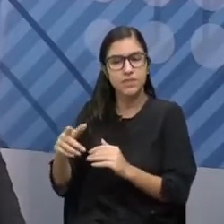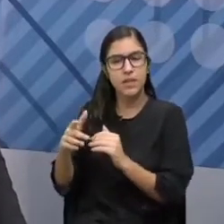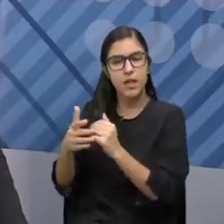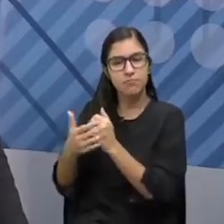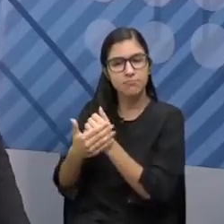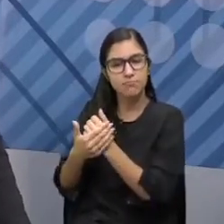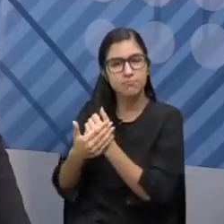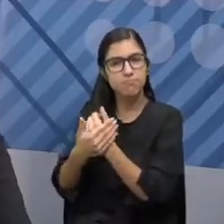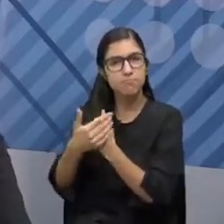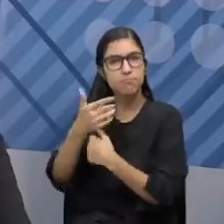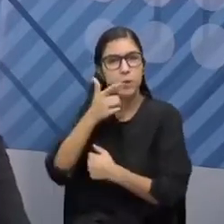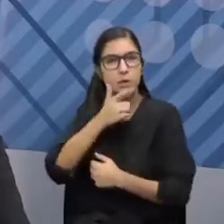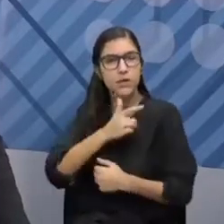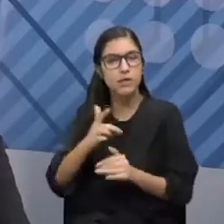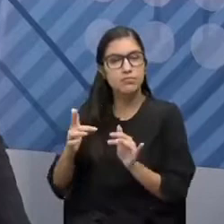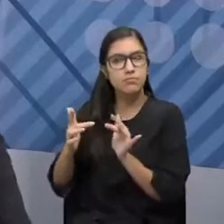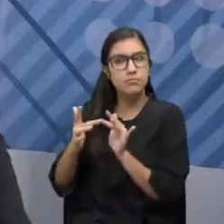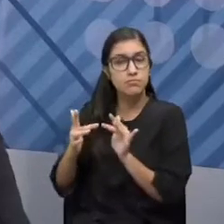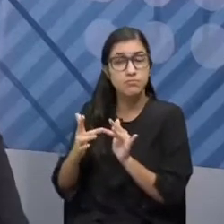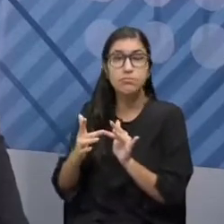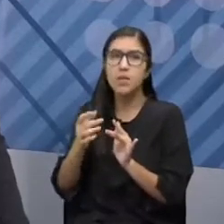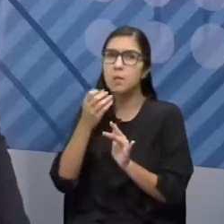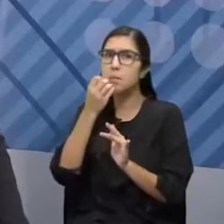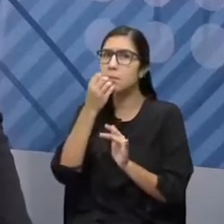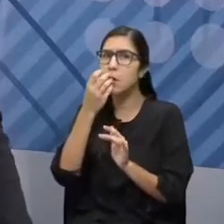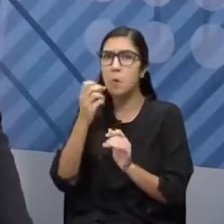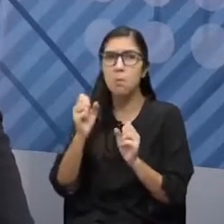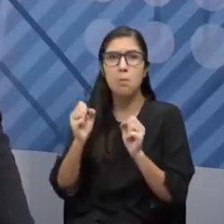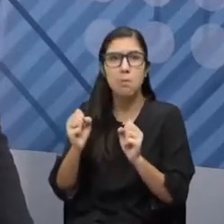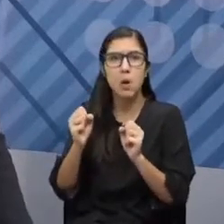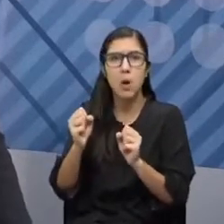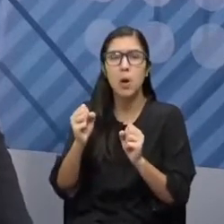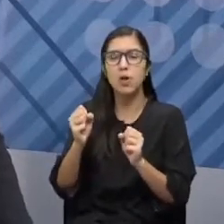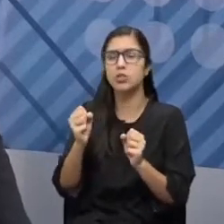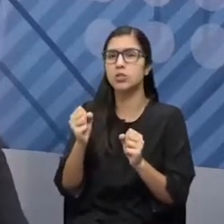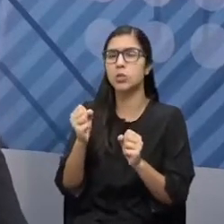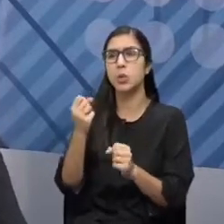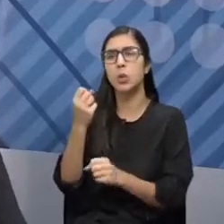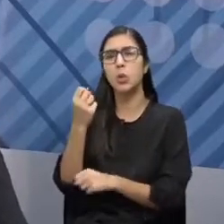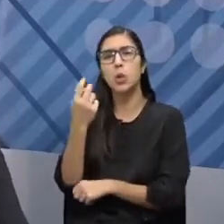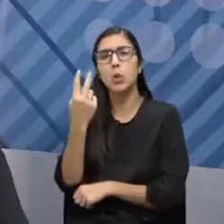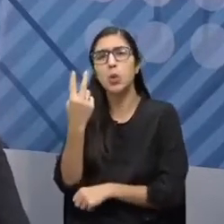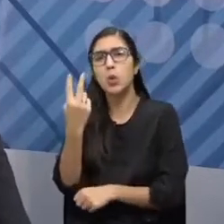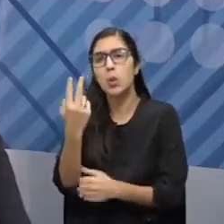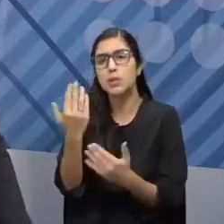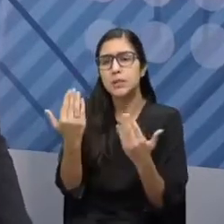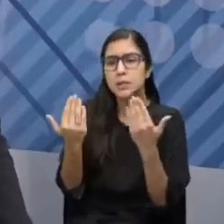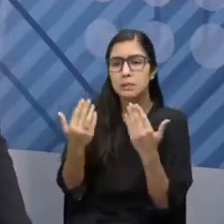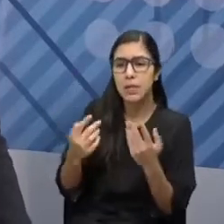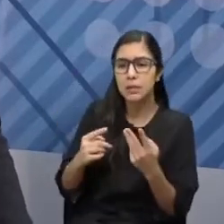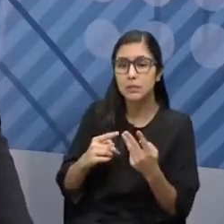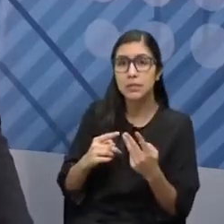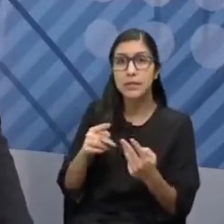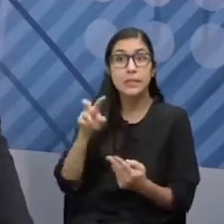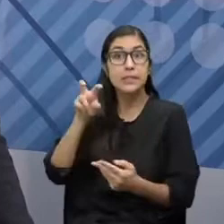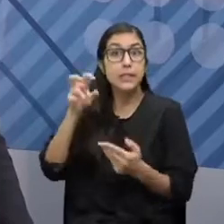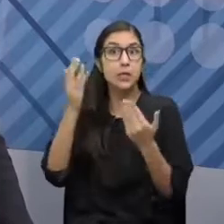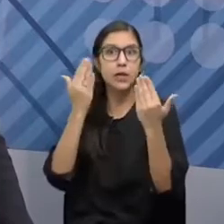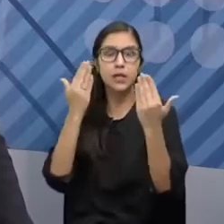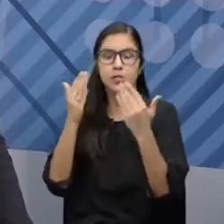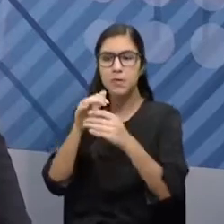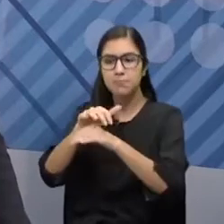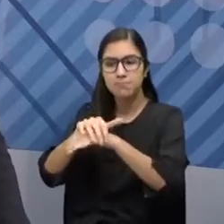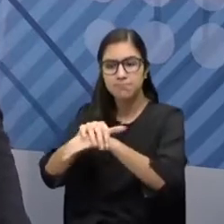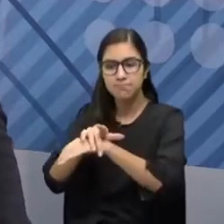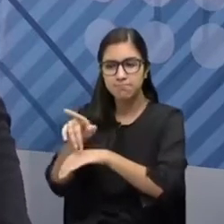propriocepção. E isso pode ser até 2, 3, 4, 5 atendimentos dessa forma, né? Se você quer perceber se a